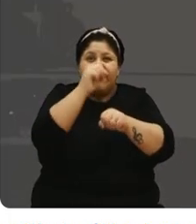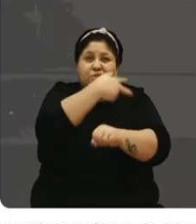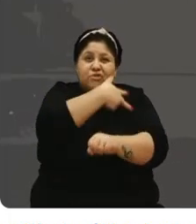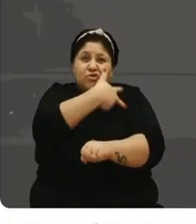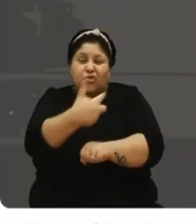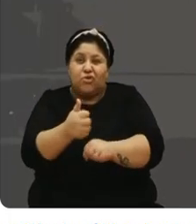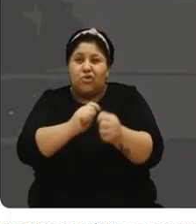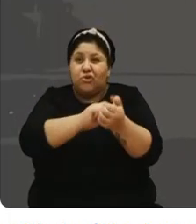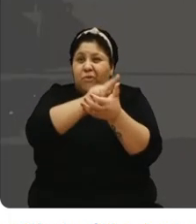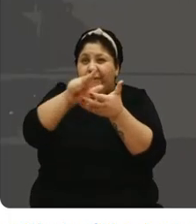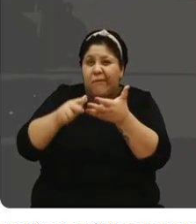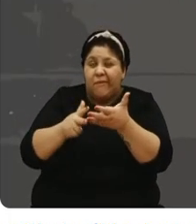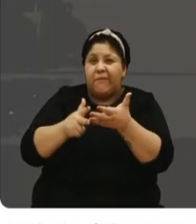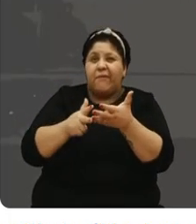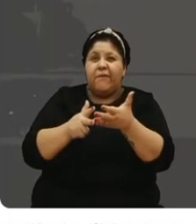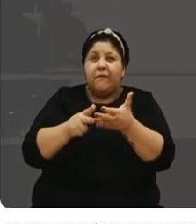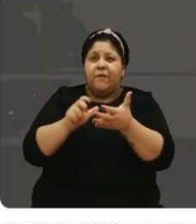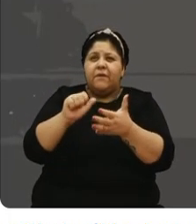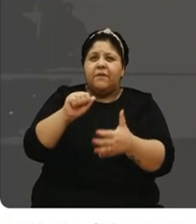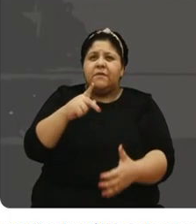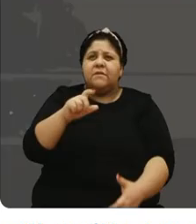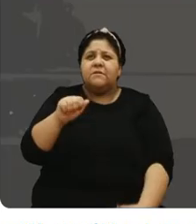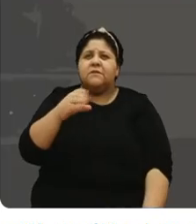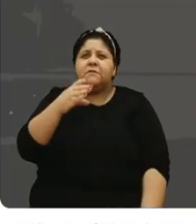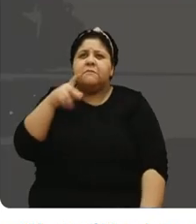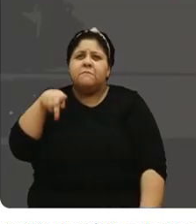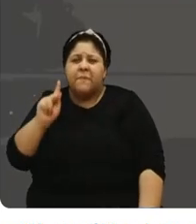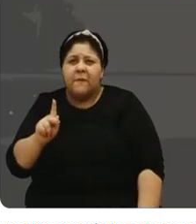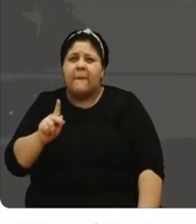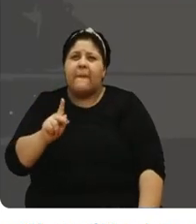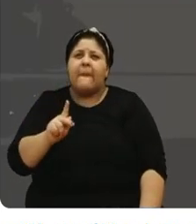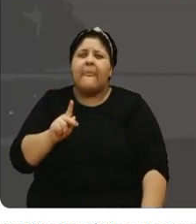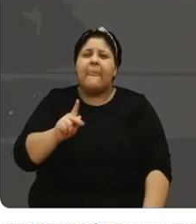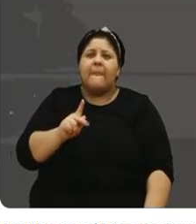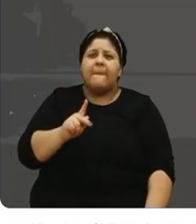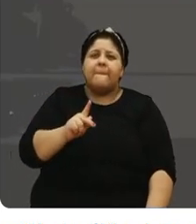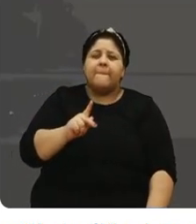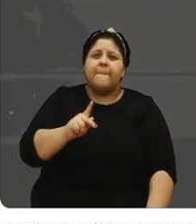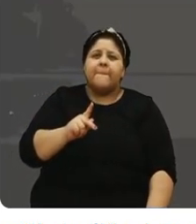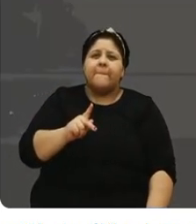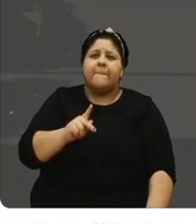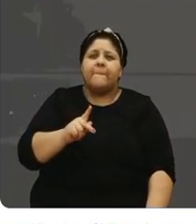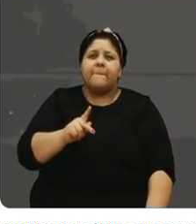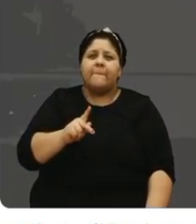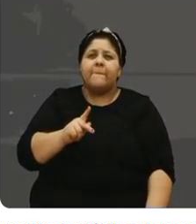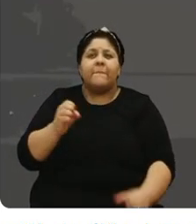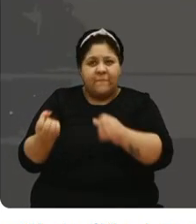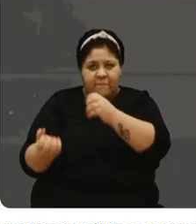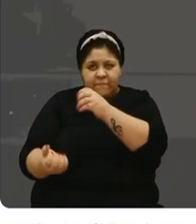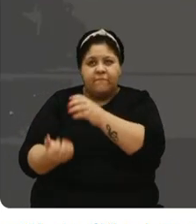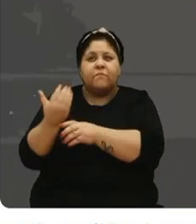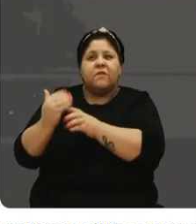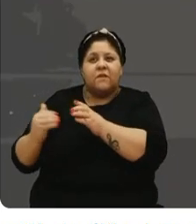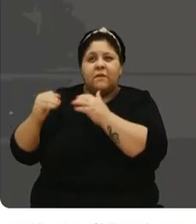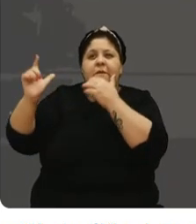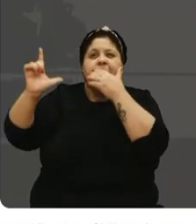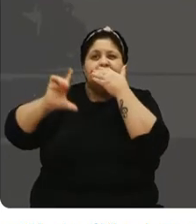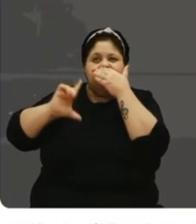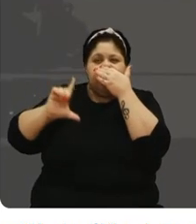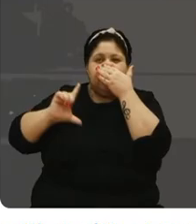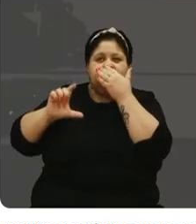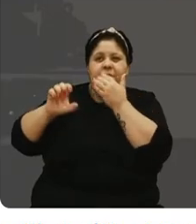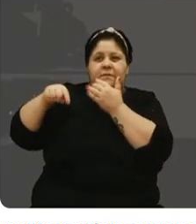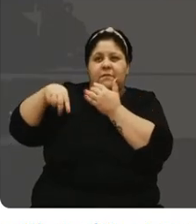de efeitos adversos da vacina, do Spike, da proteína Spike. Nessa criança, realmente, ela tinha